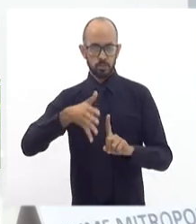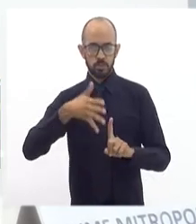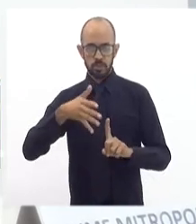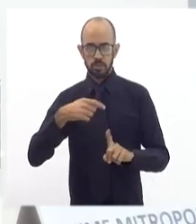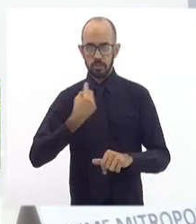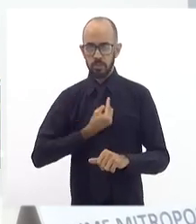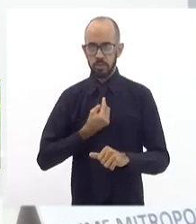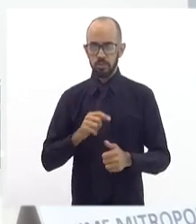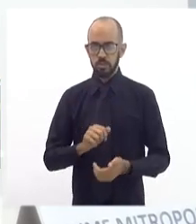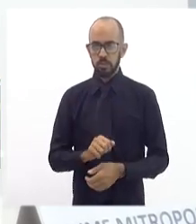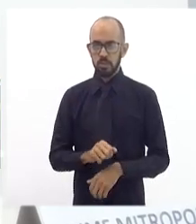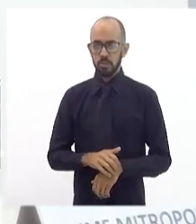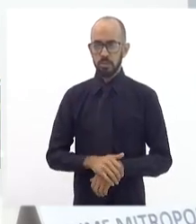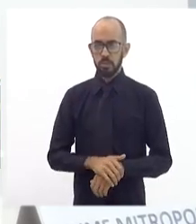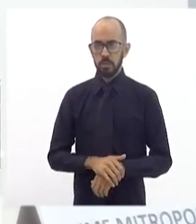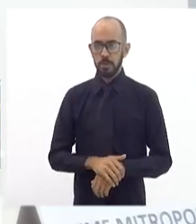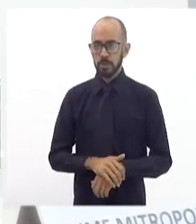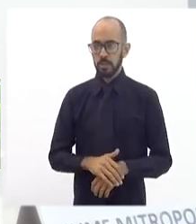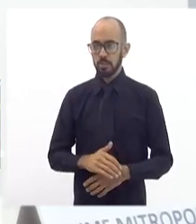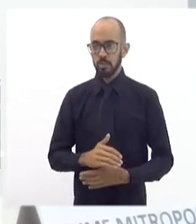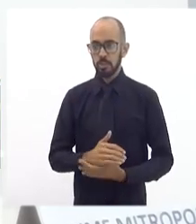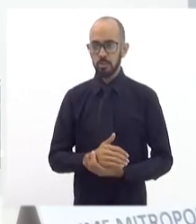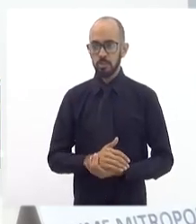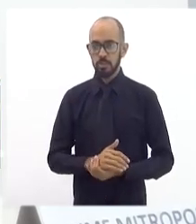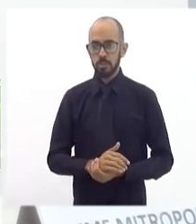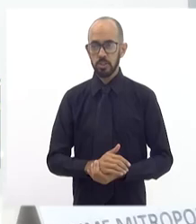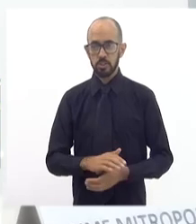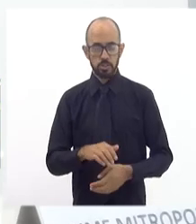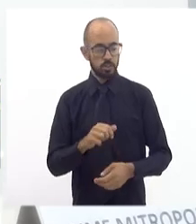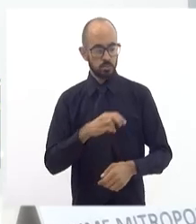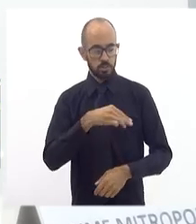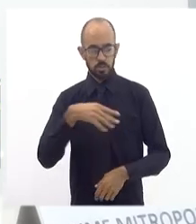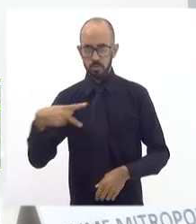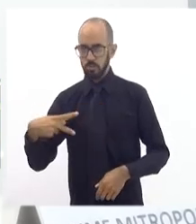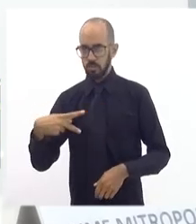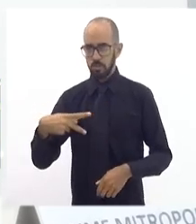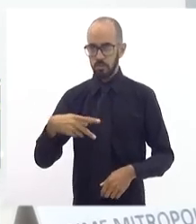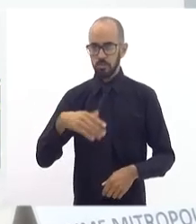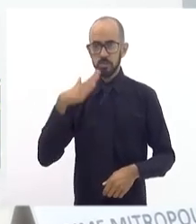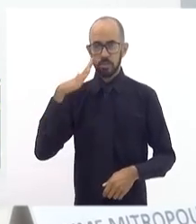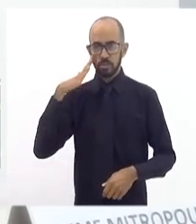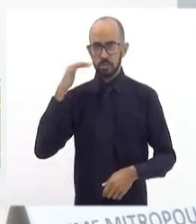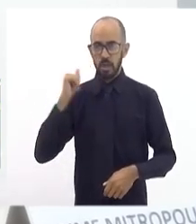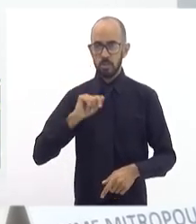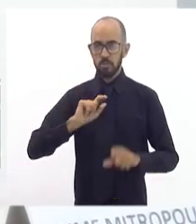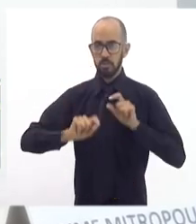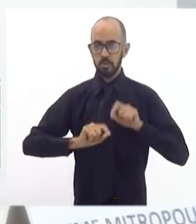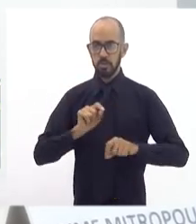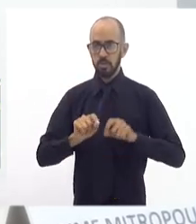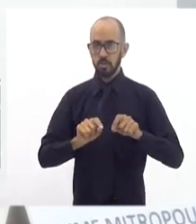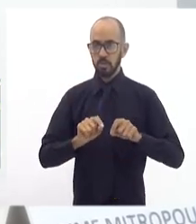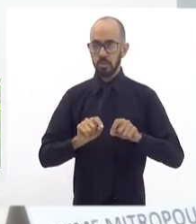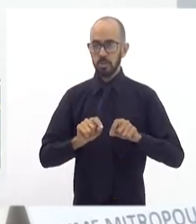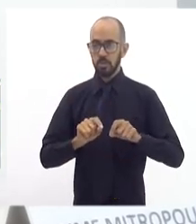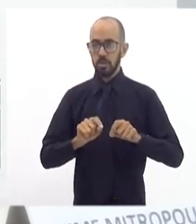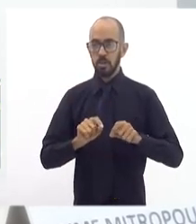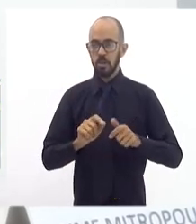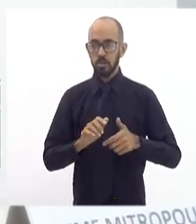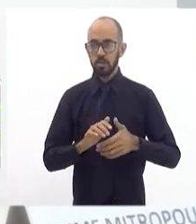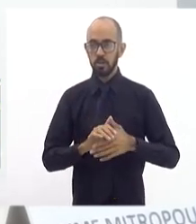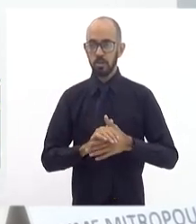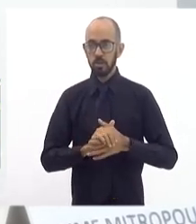e o ministério público não desconhece a necessidade do desenvolvimento econômico né